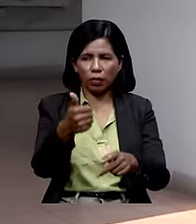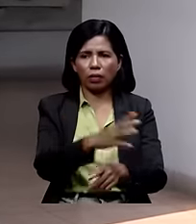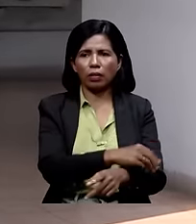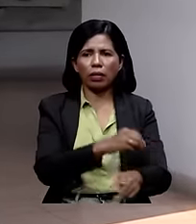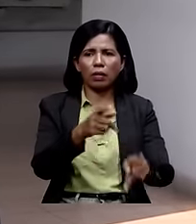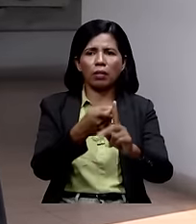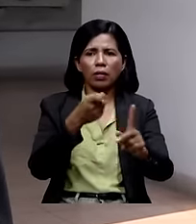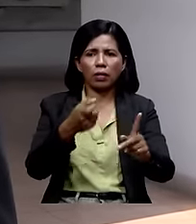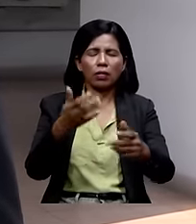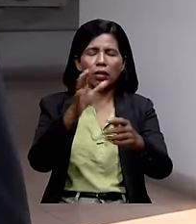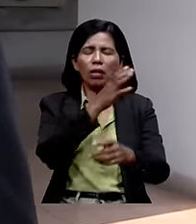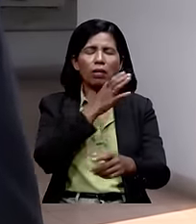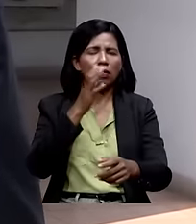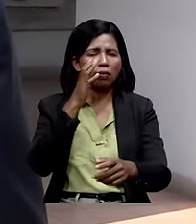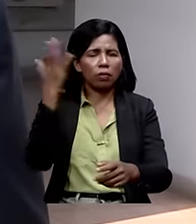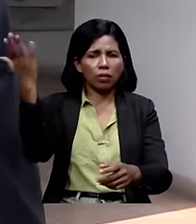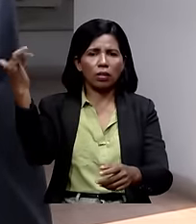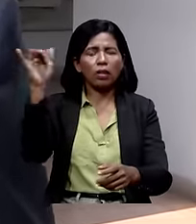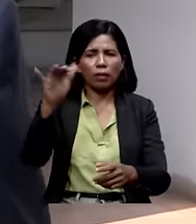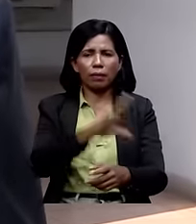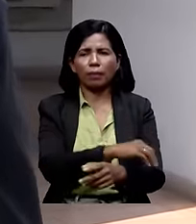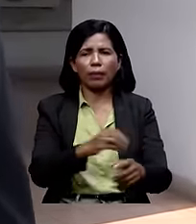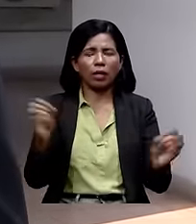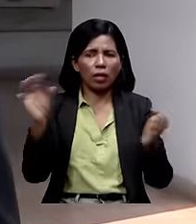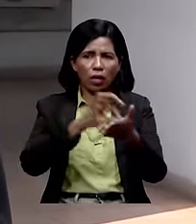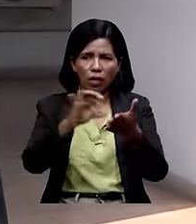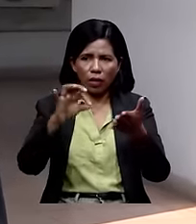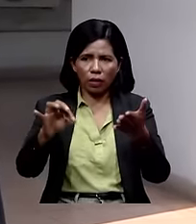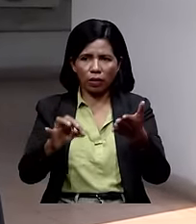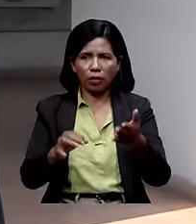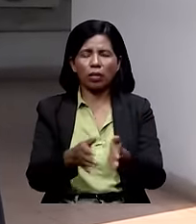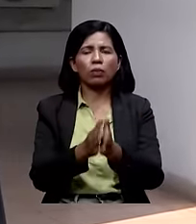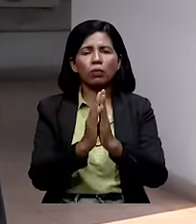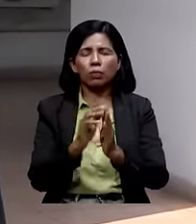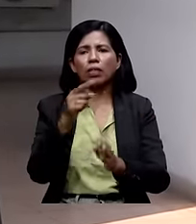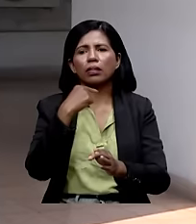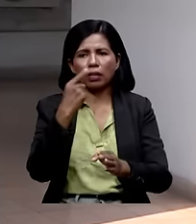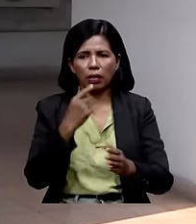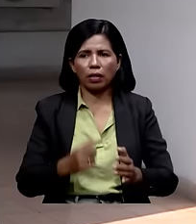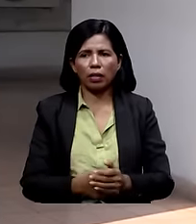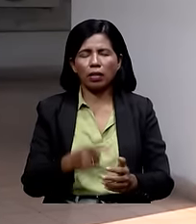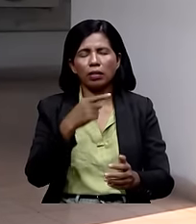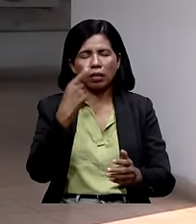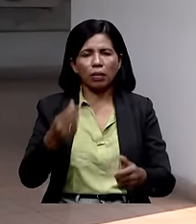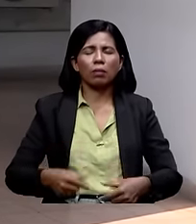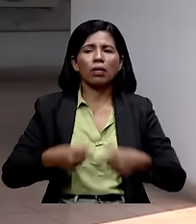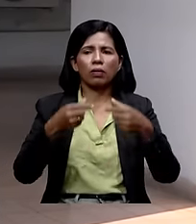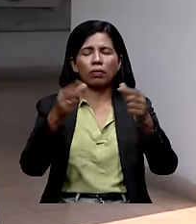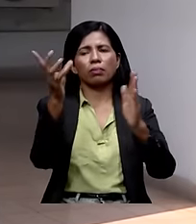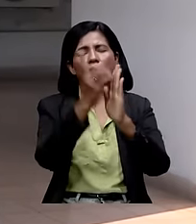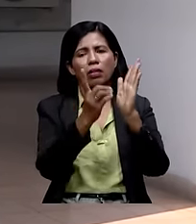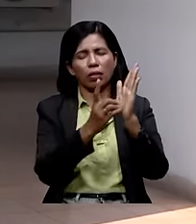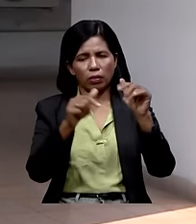ma husba ya agrikultur sirne ba. Dia pun lah kerek dia husba se. Se se ma ko dadu si